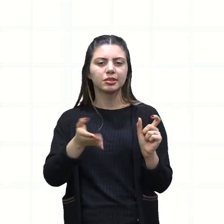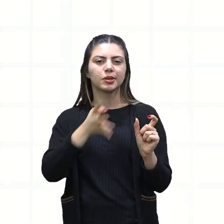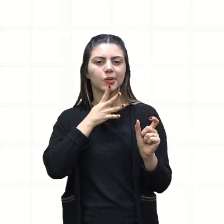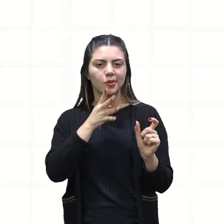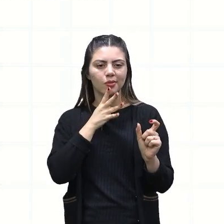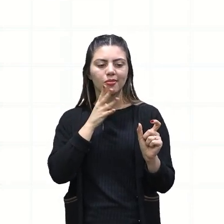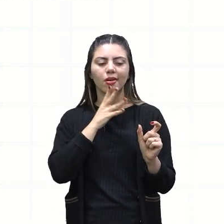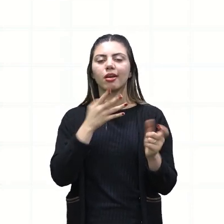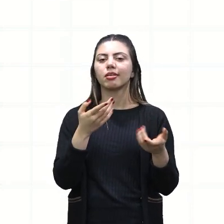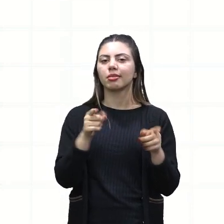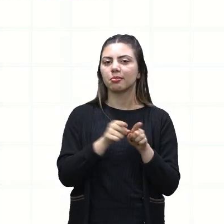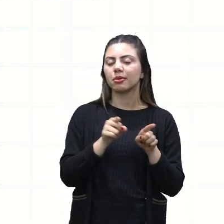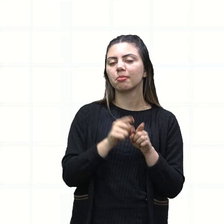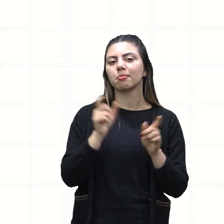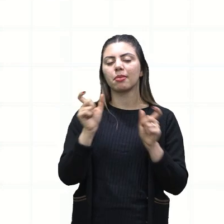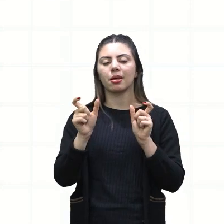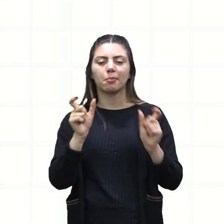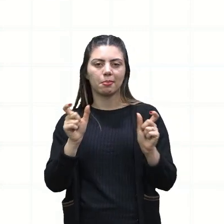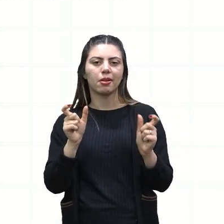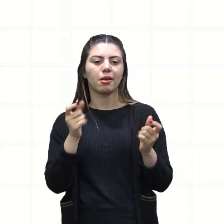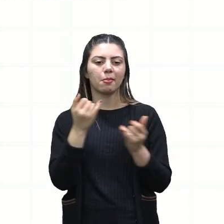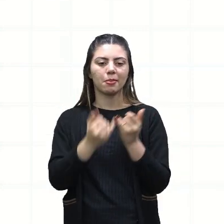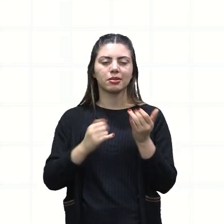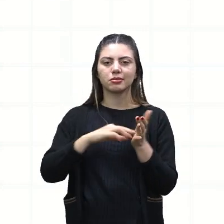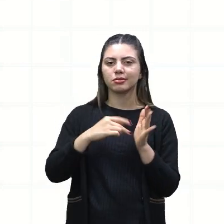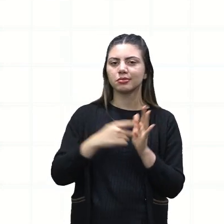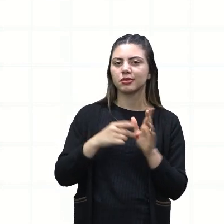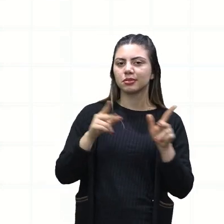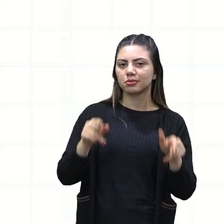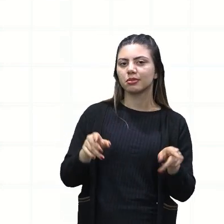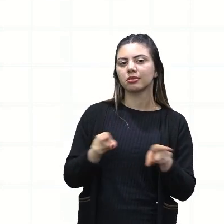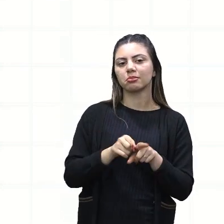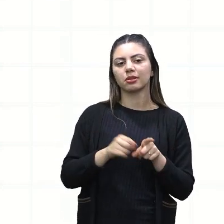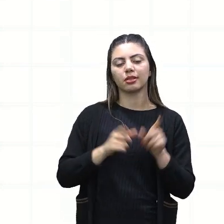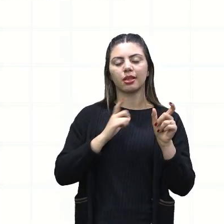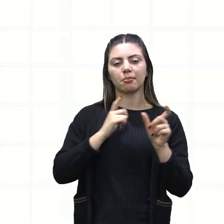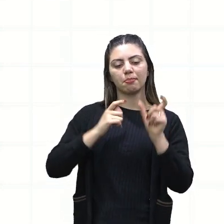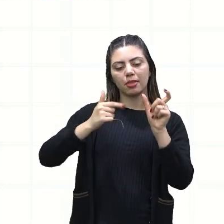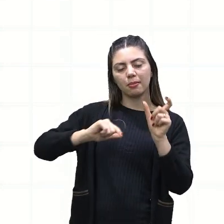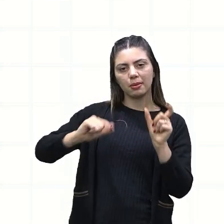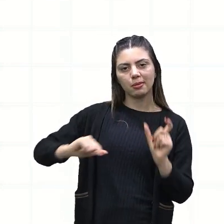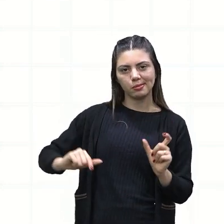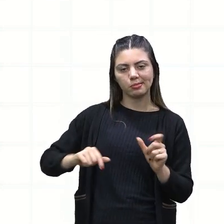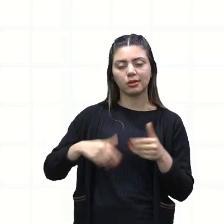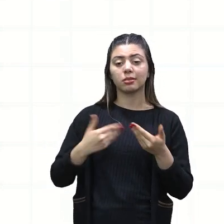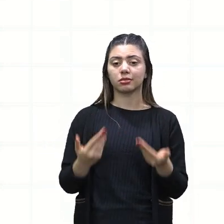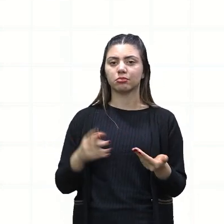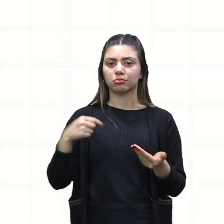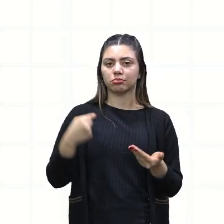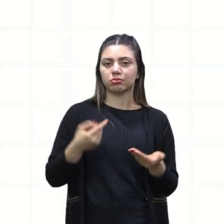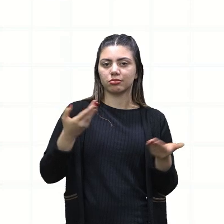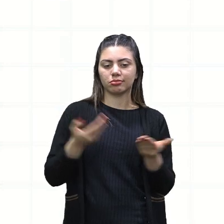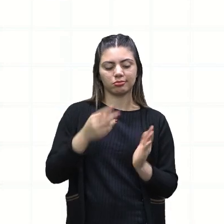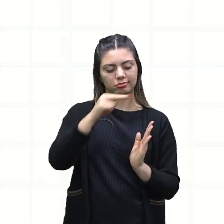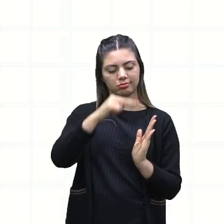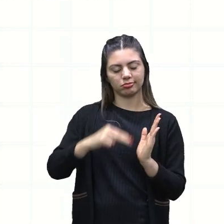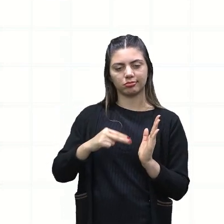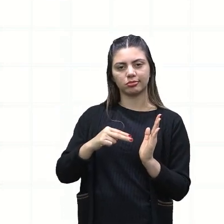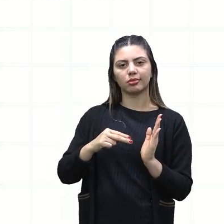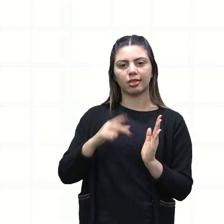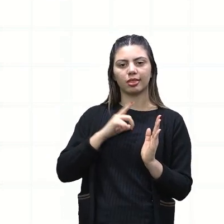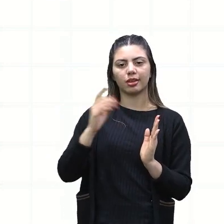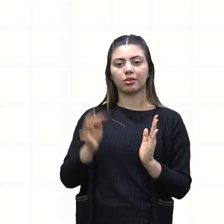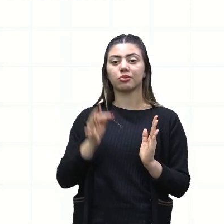palavras cognatas, as palavras que se repetem, certo? Como a gente está falando de futuro, essa palavra